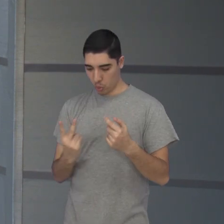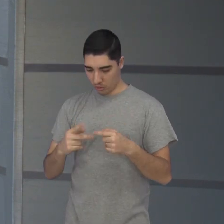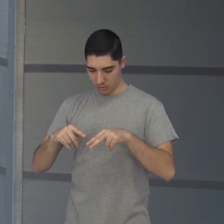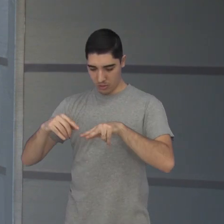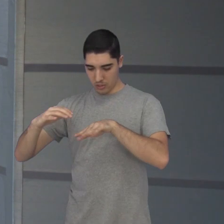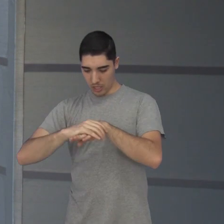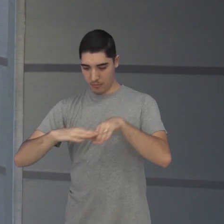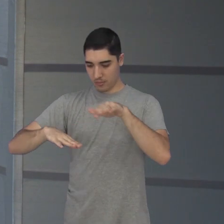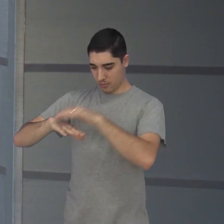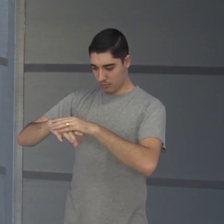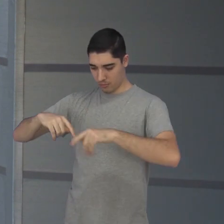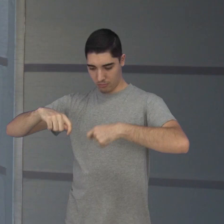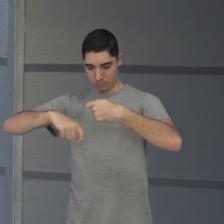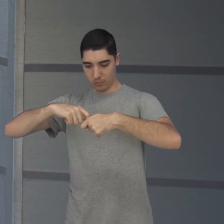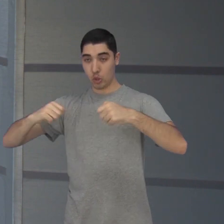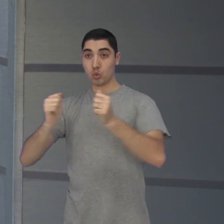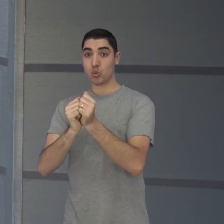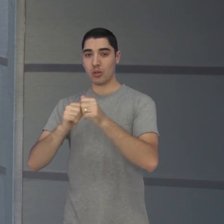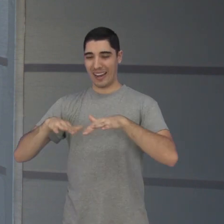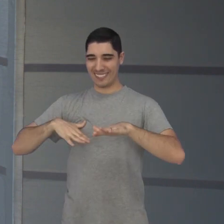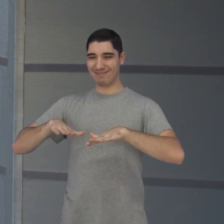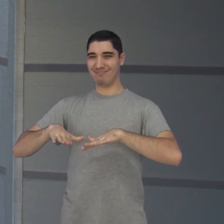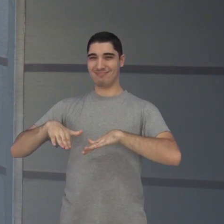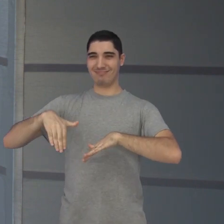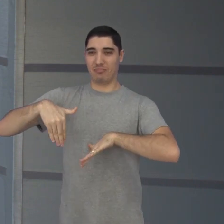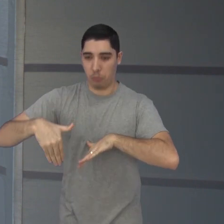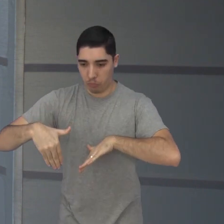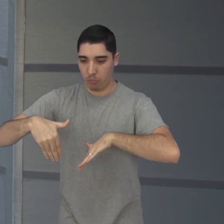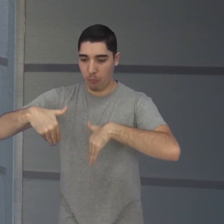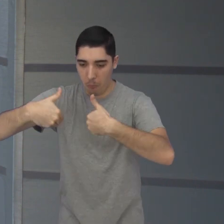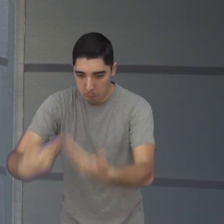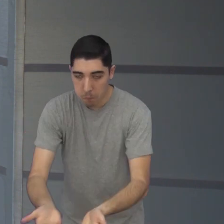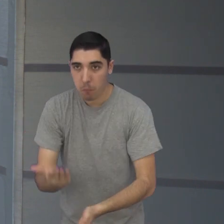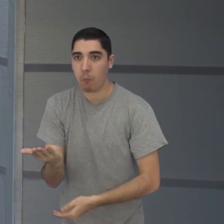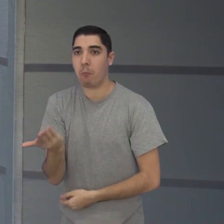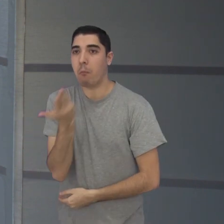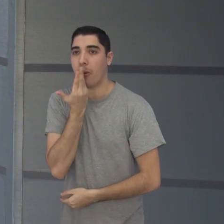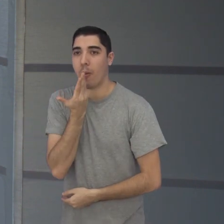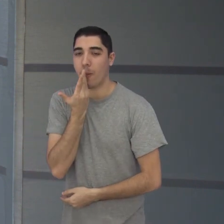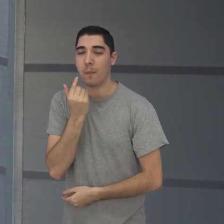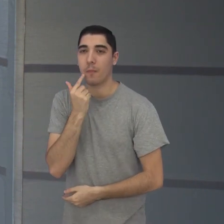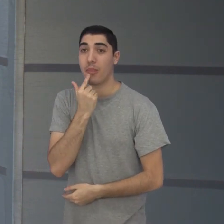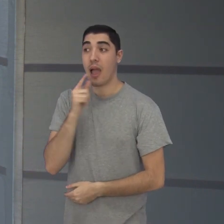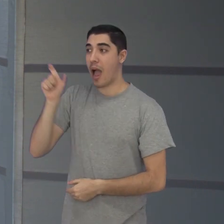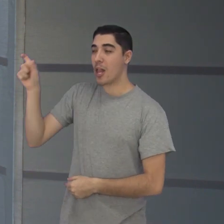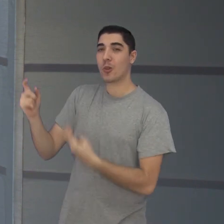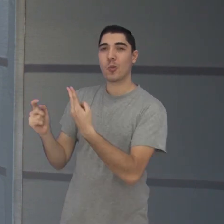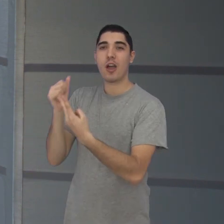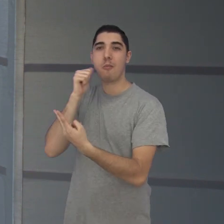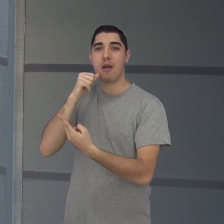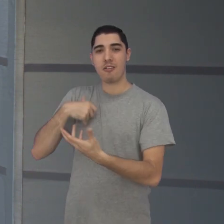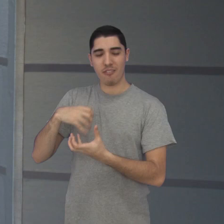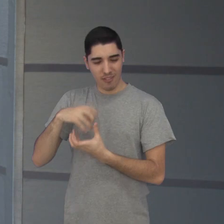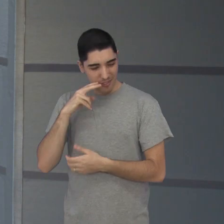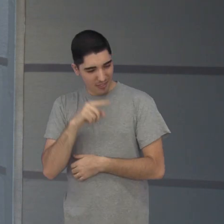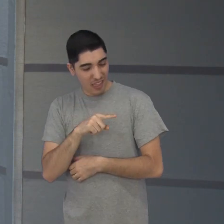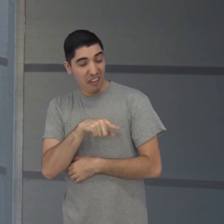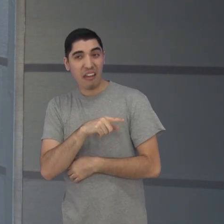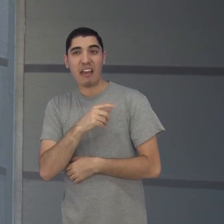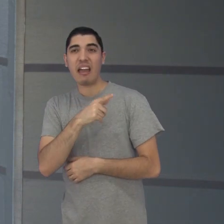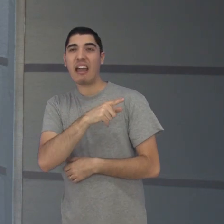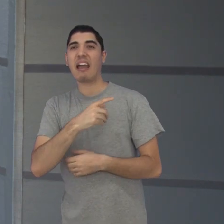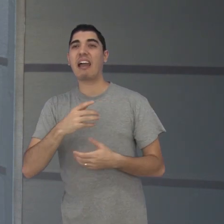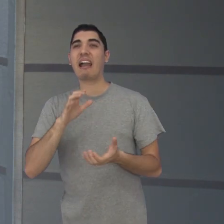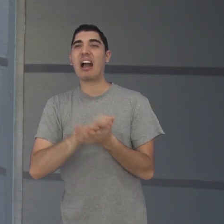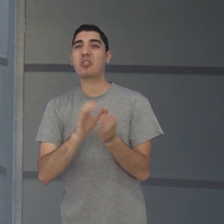outro. Fui descer do automóvel assim, pum, caí de boca no chão. Na calçada. Aí tinha duas velhas do lado, assim,